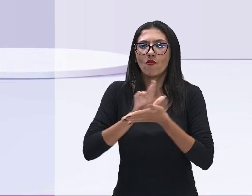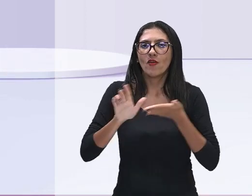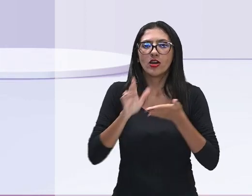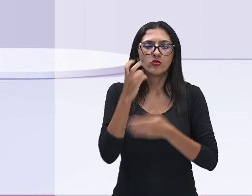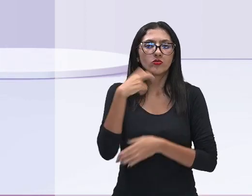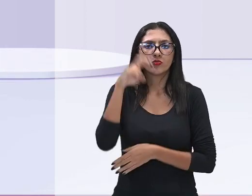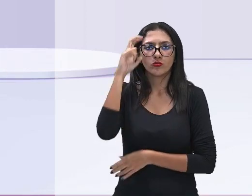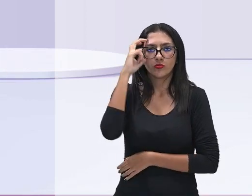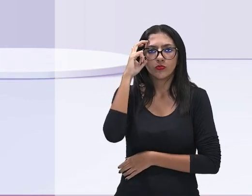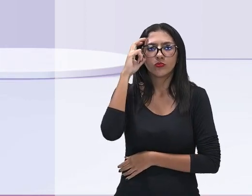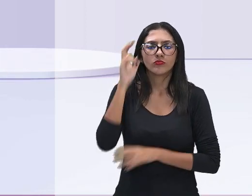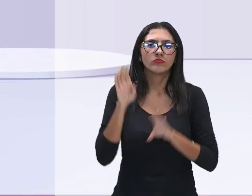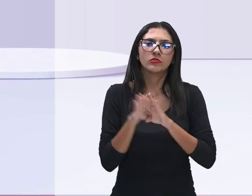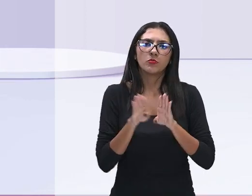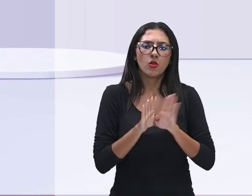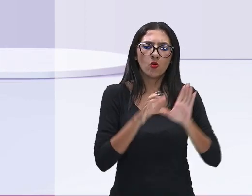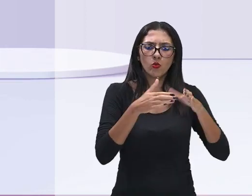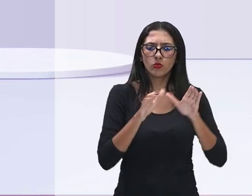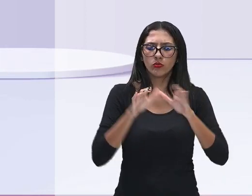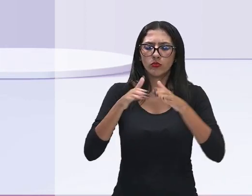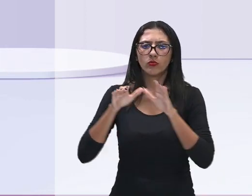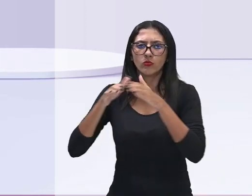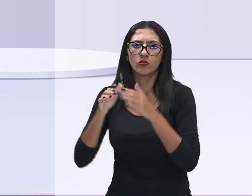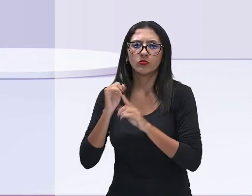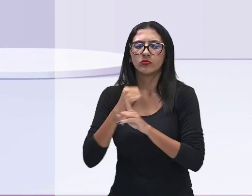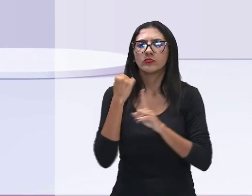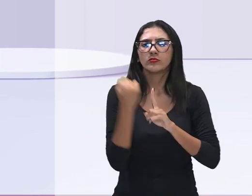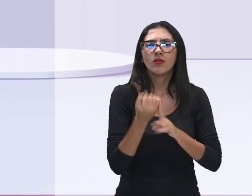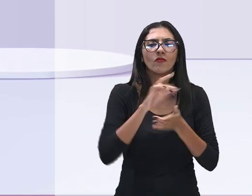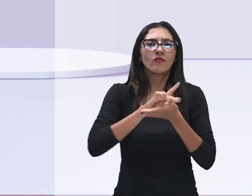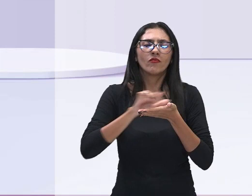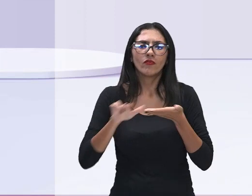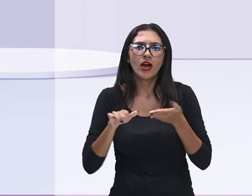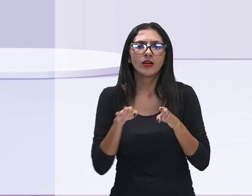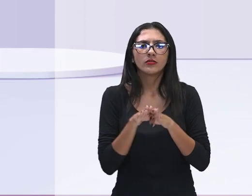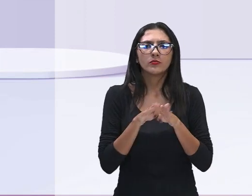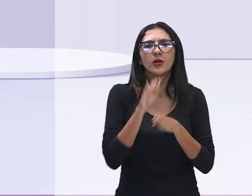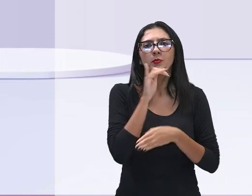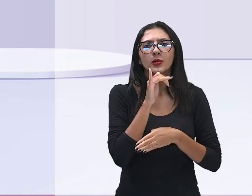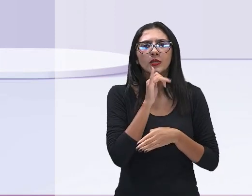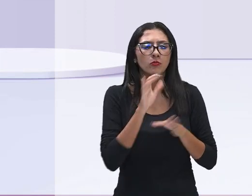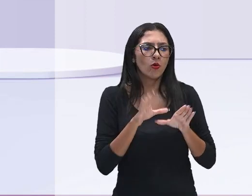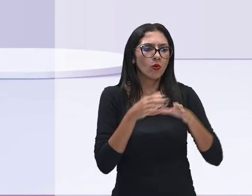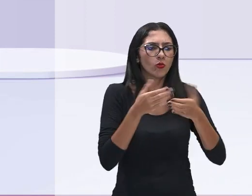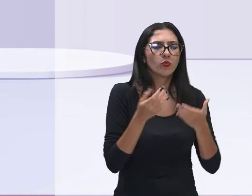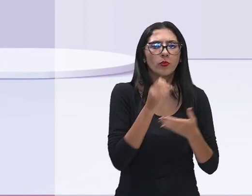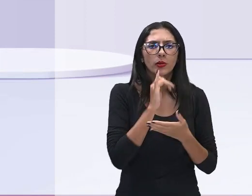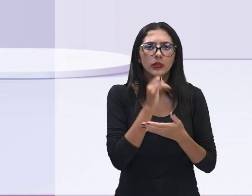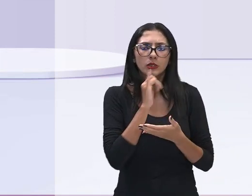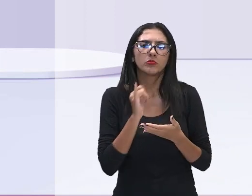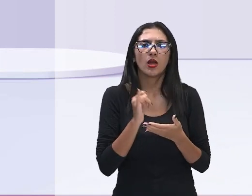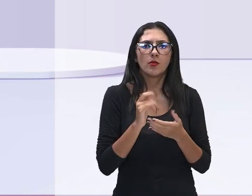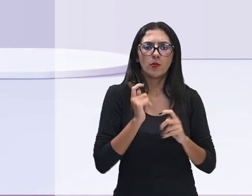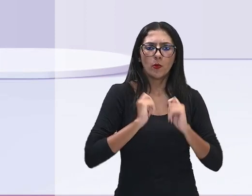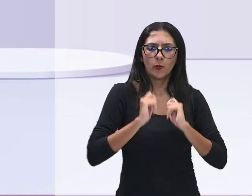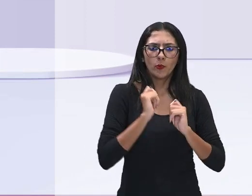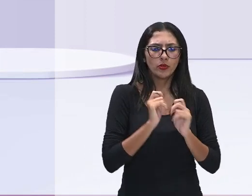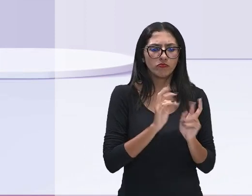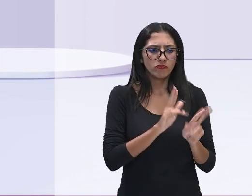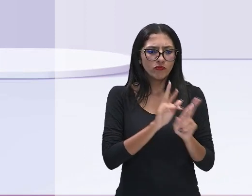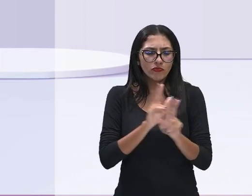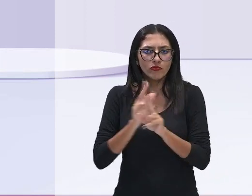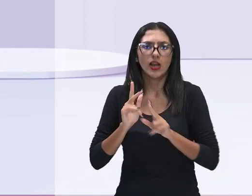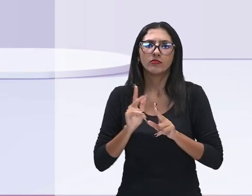culturas, diferentes grupos sociais, diferentes grupos pessoas ali com situações econômicas diferentes, e a gente tem que aprender